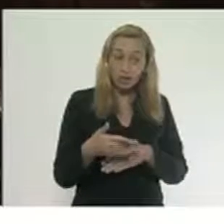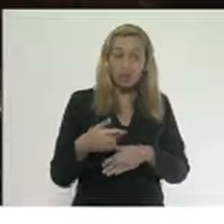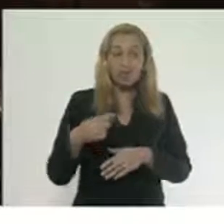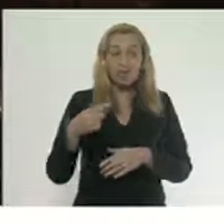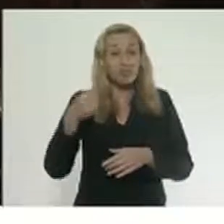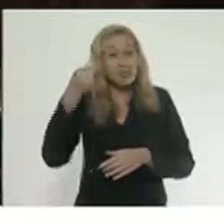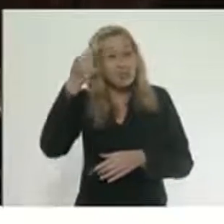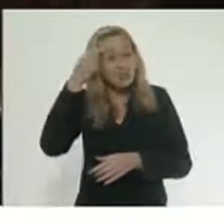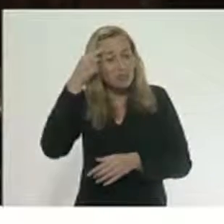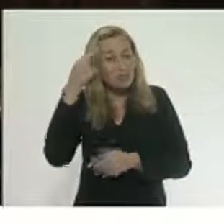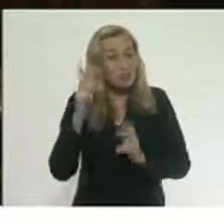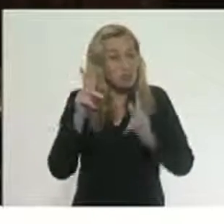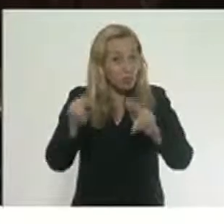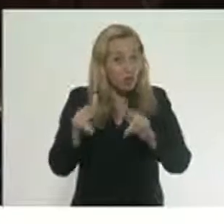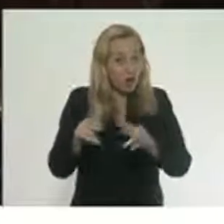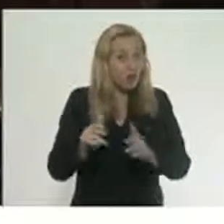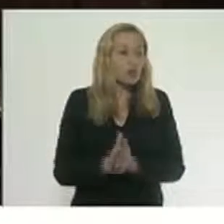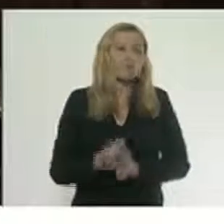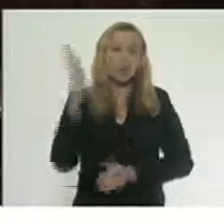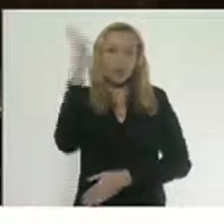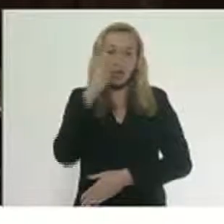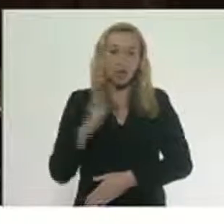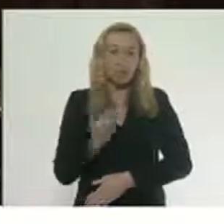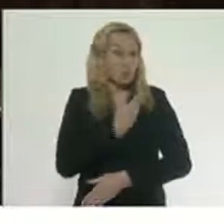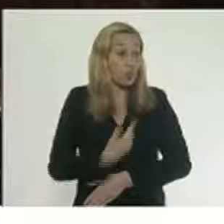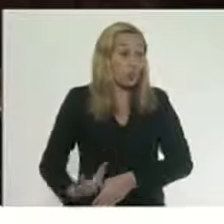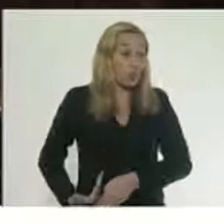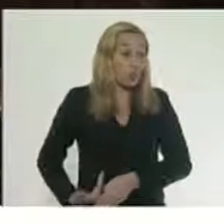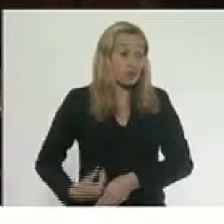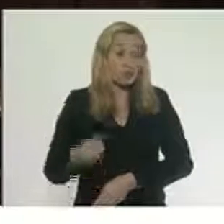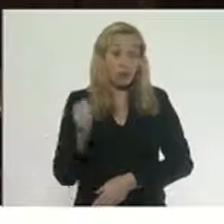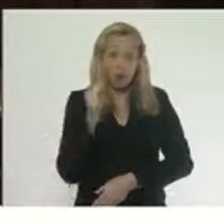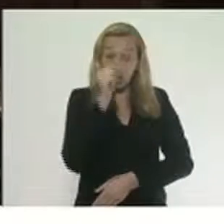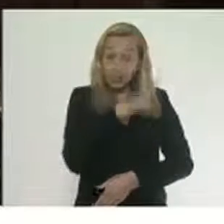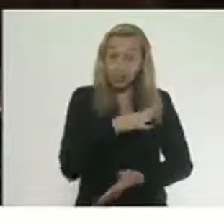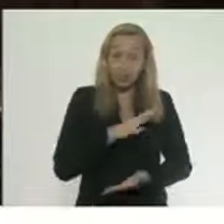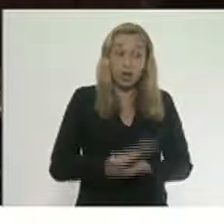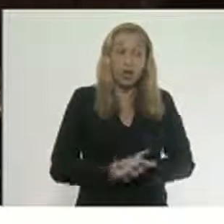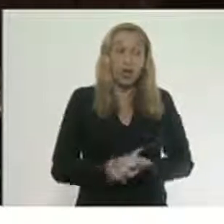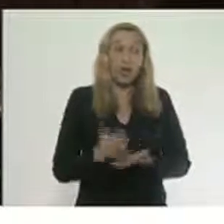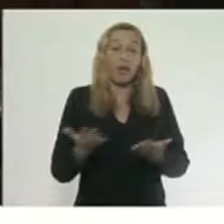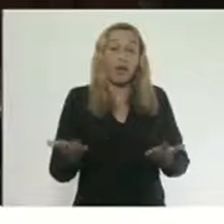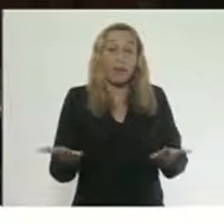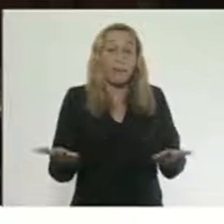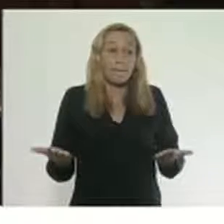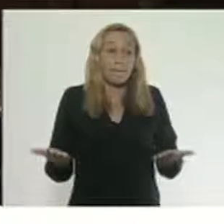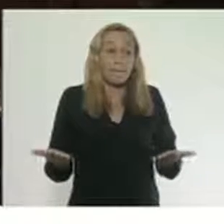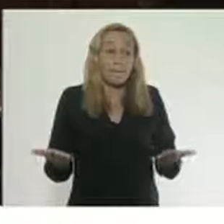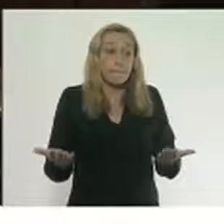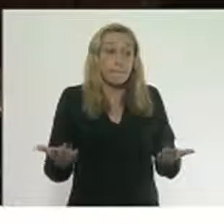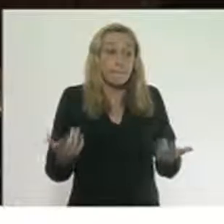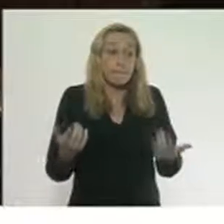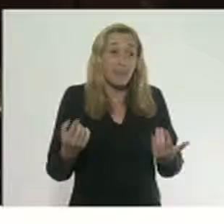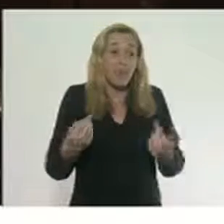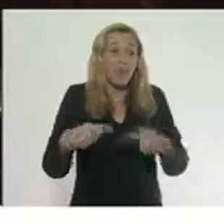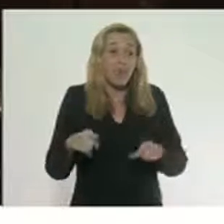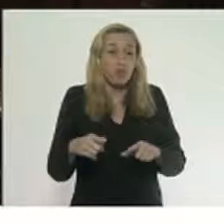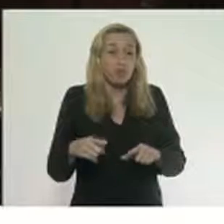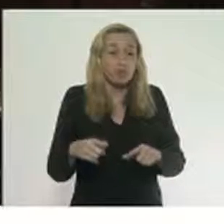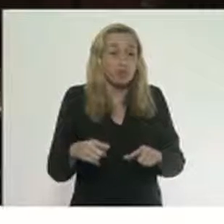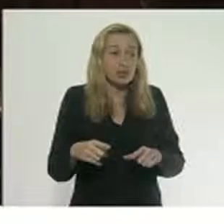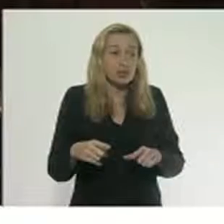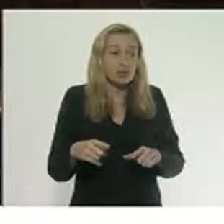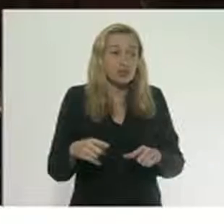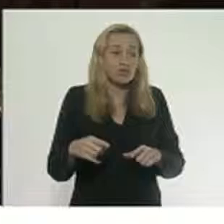lógica, que o Brasil, sob o governo absurdo, seria cômico se não fosse trágico,